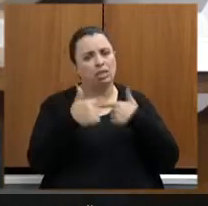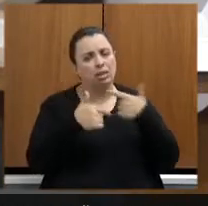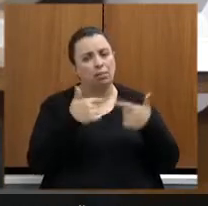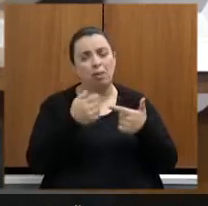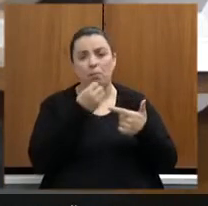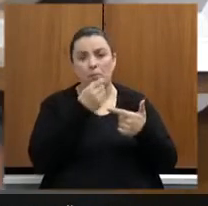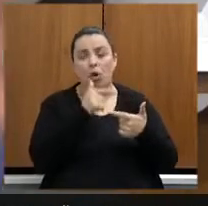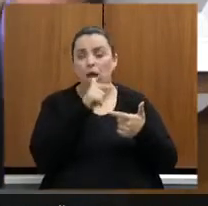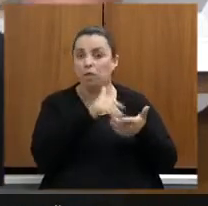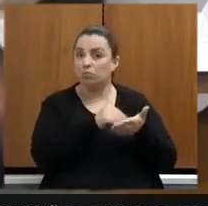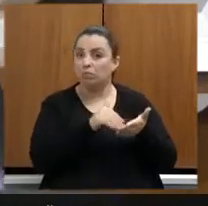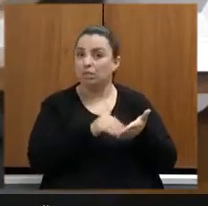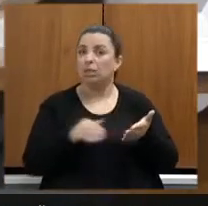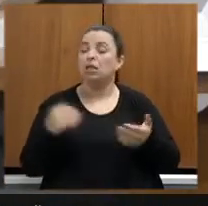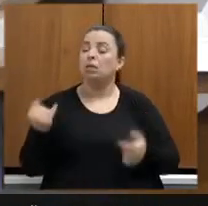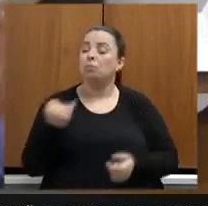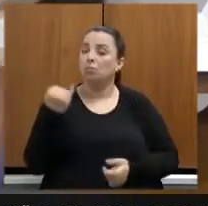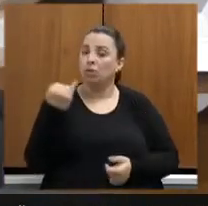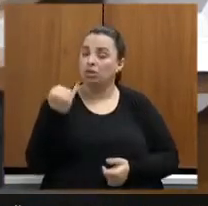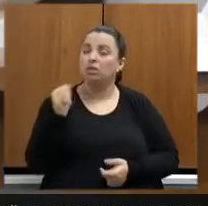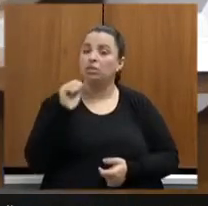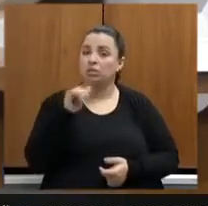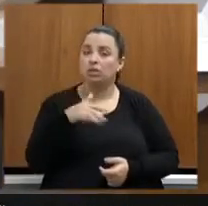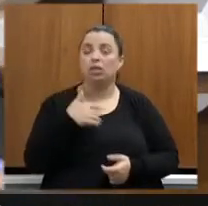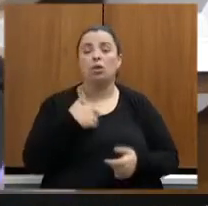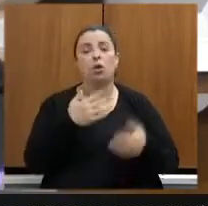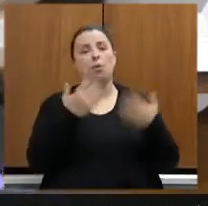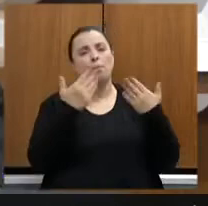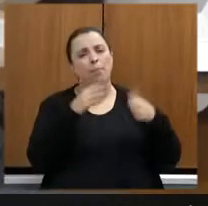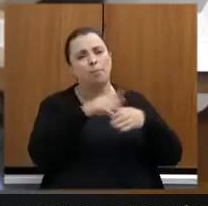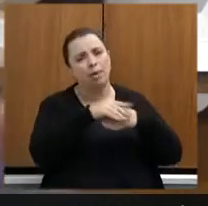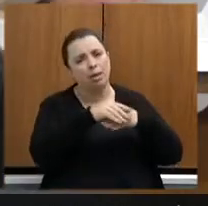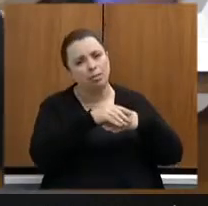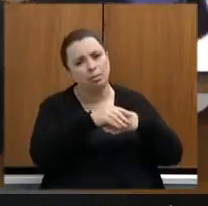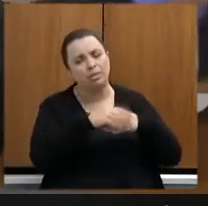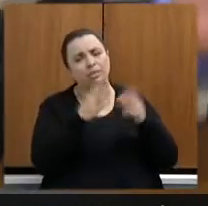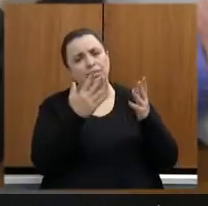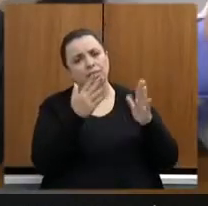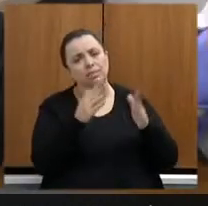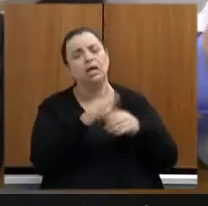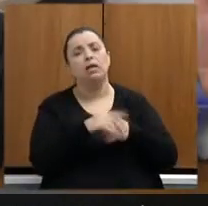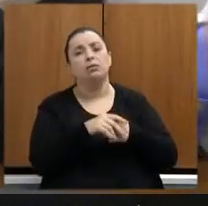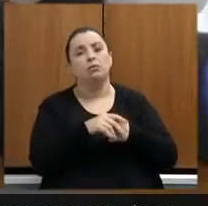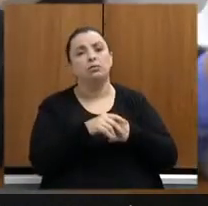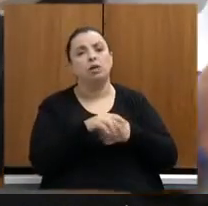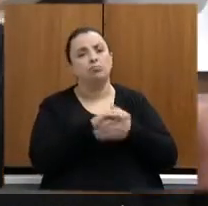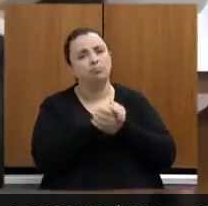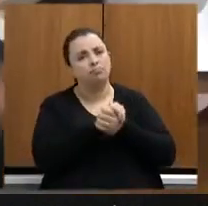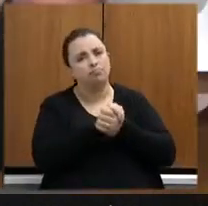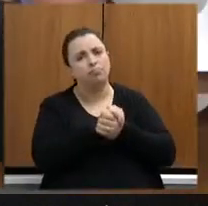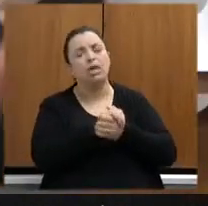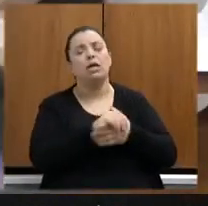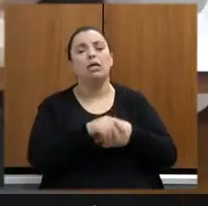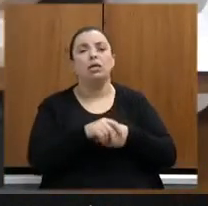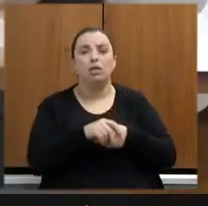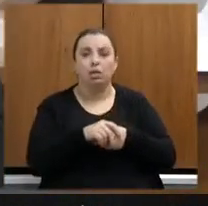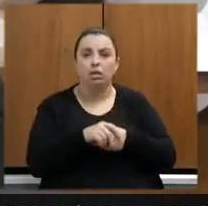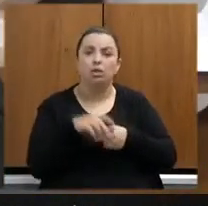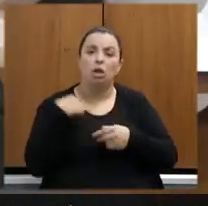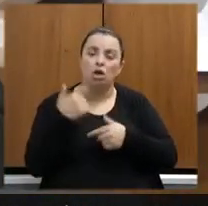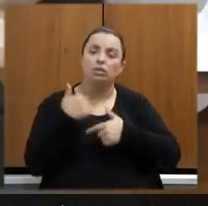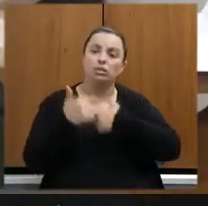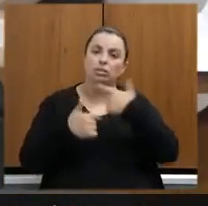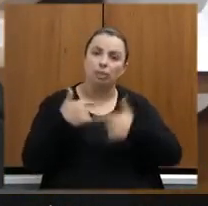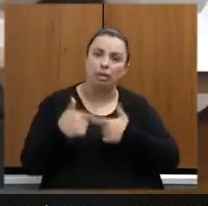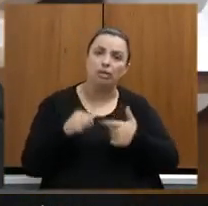importante em parabenizar e com certeza estamos aí trabalham também não quis responder